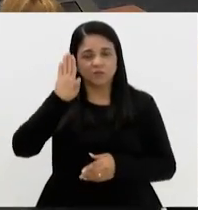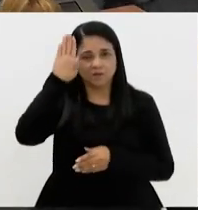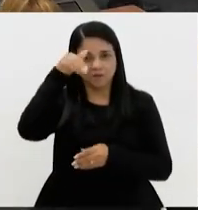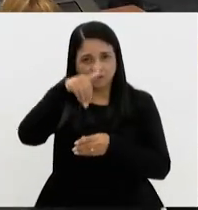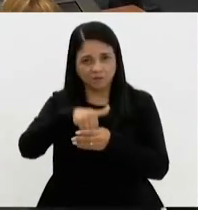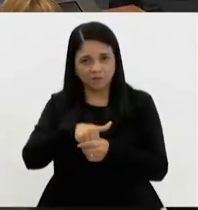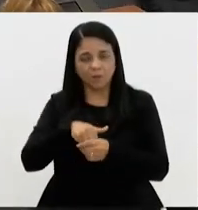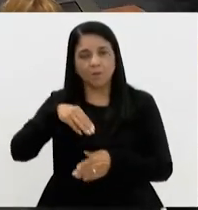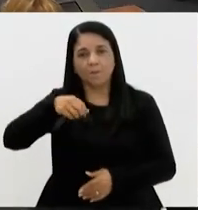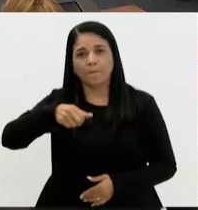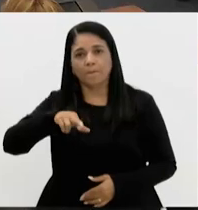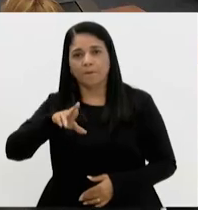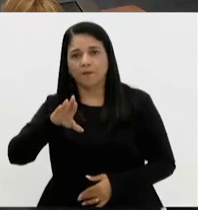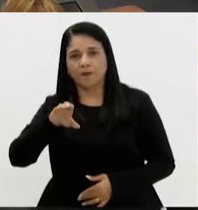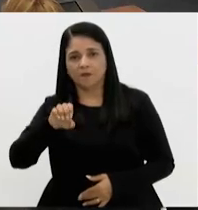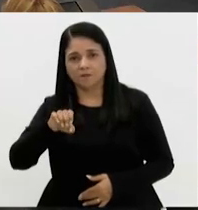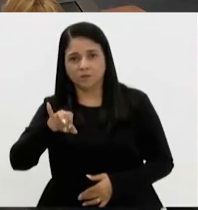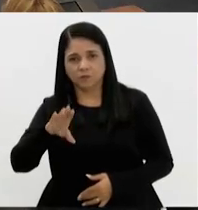Vieira